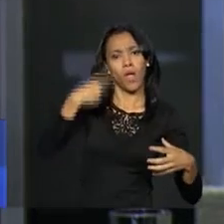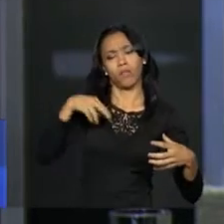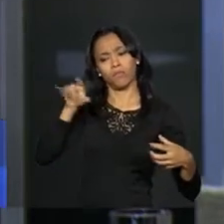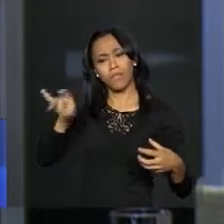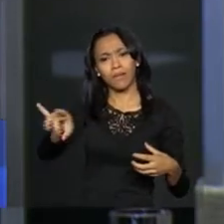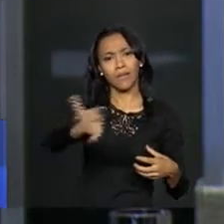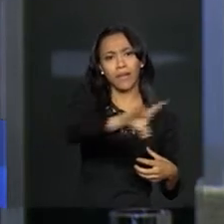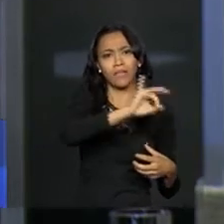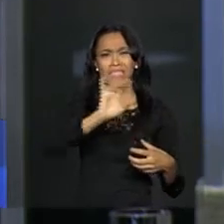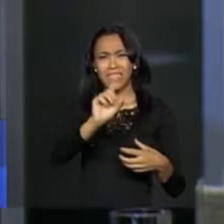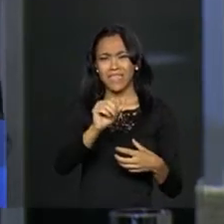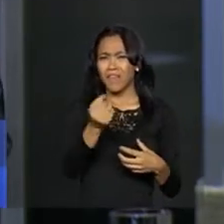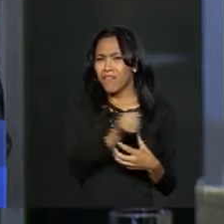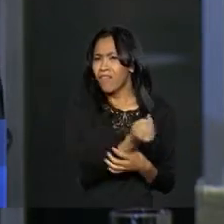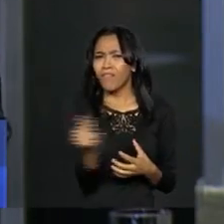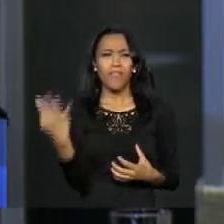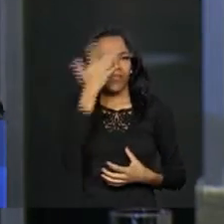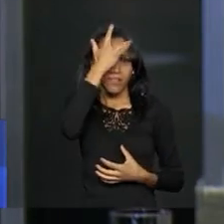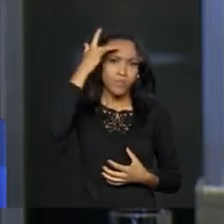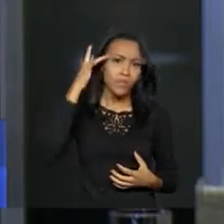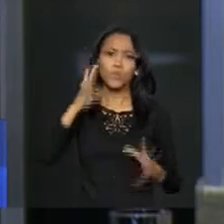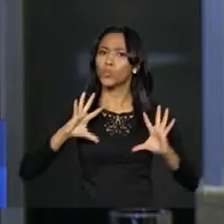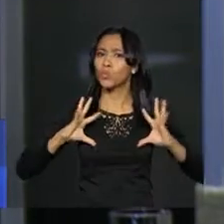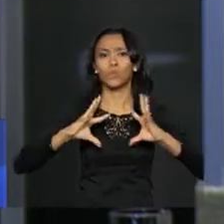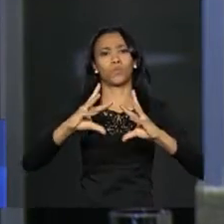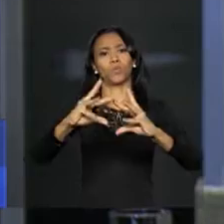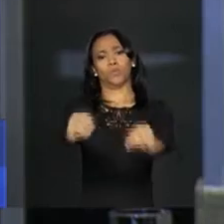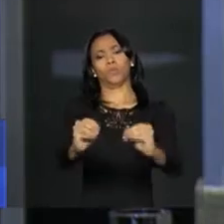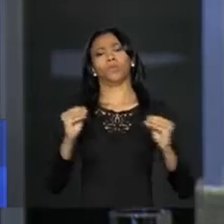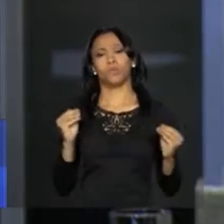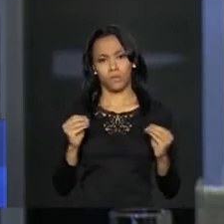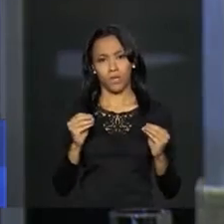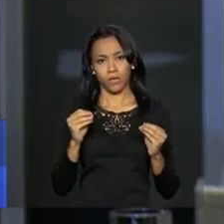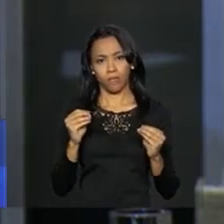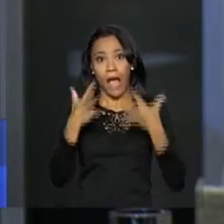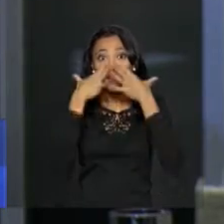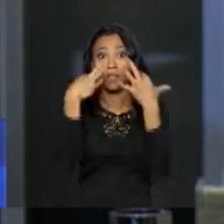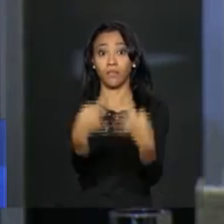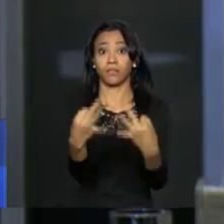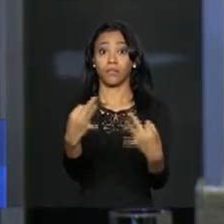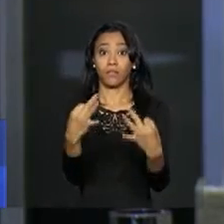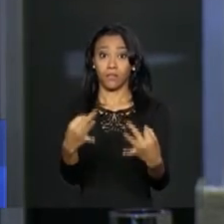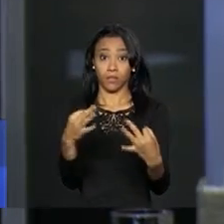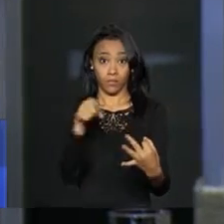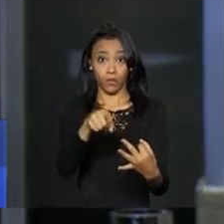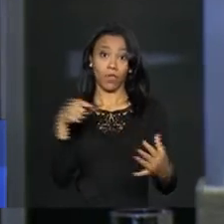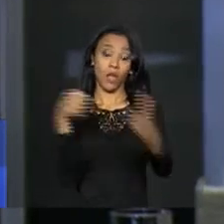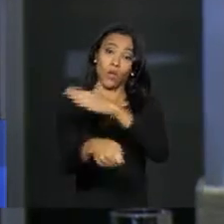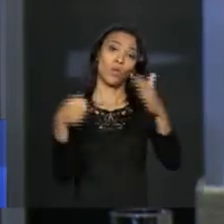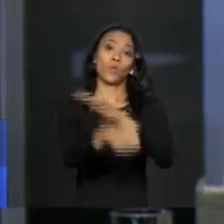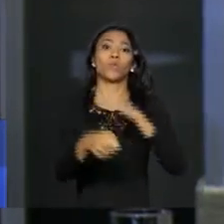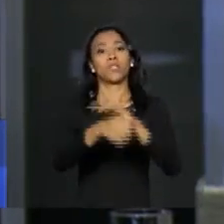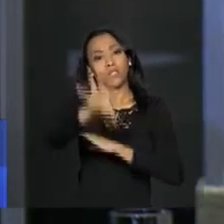o sem número de personalidades, todos e todas envolvidas envolvidas na luta pela democracia.